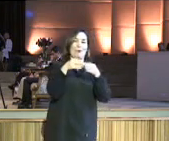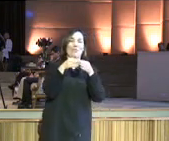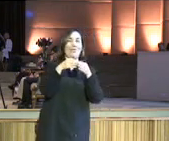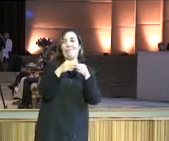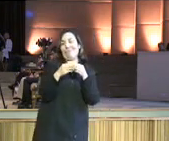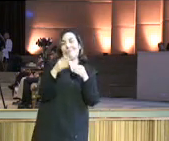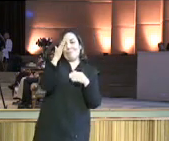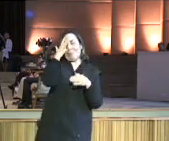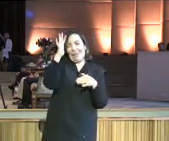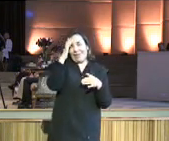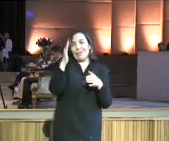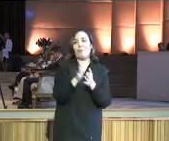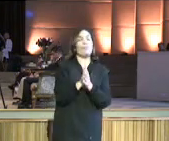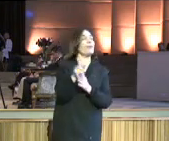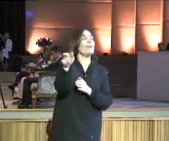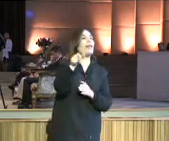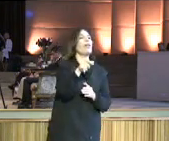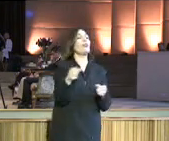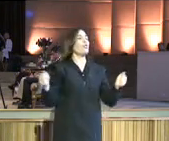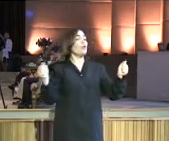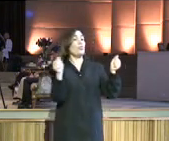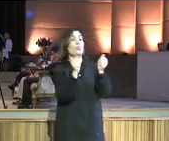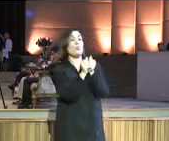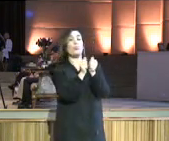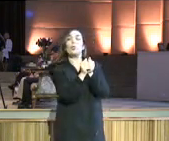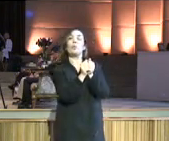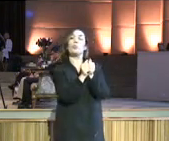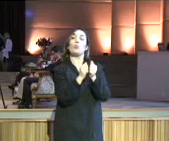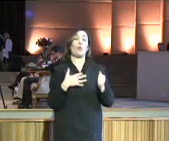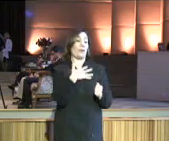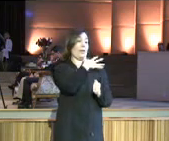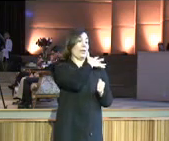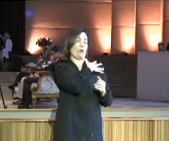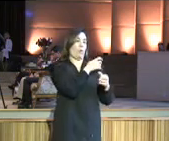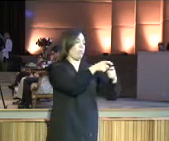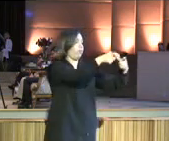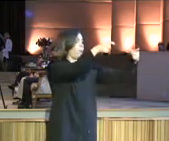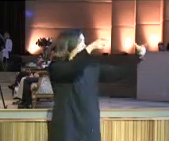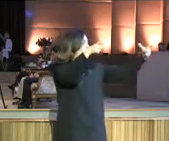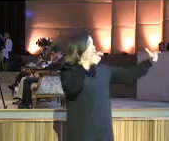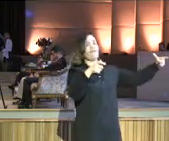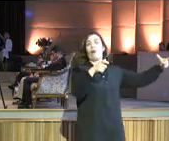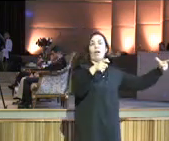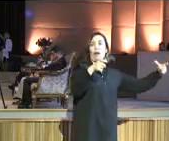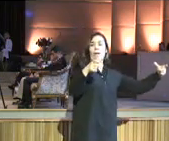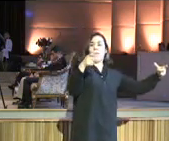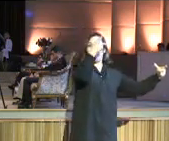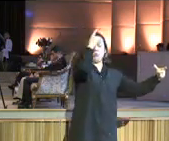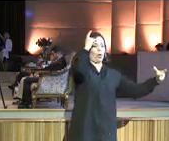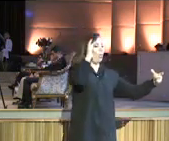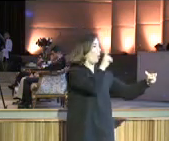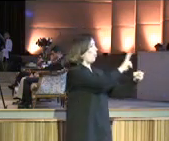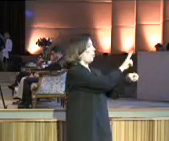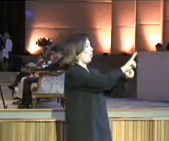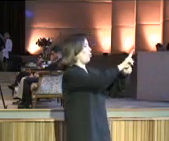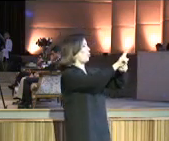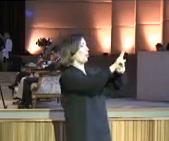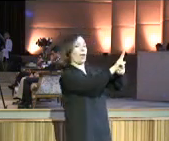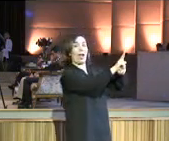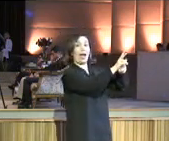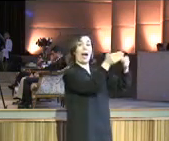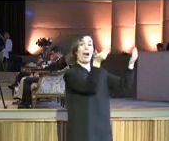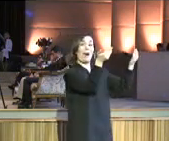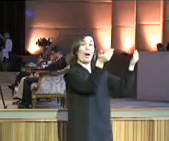mil homens, e de repente não sobrou ninguém? Você ter todo um gabinete formado